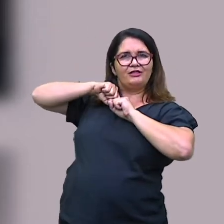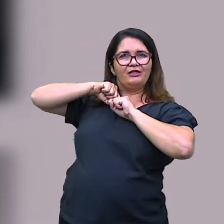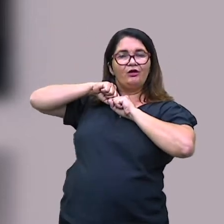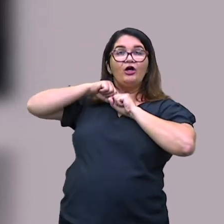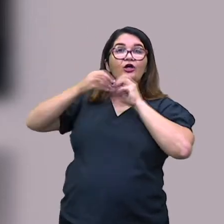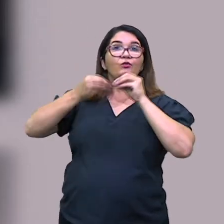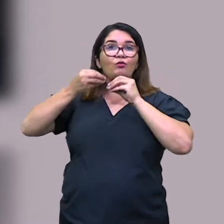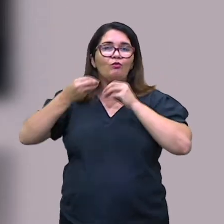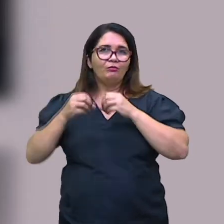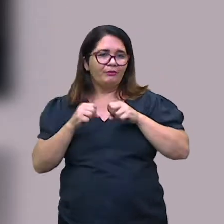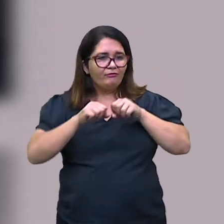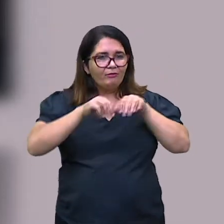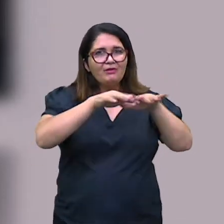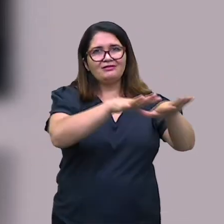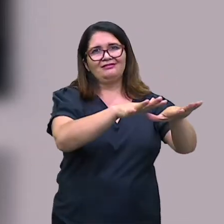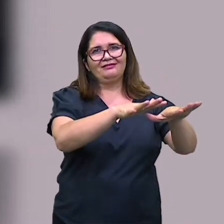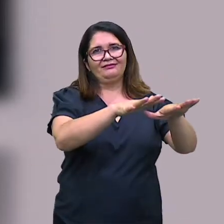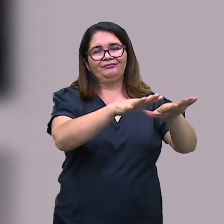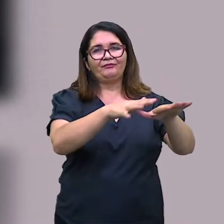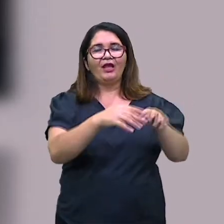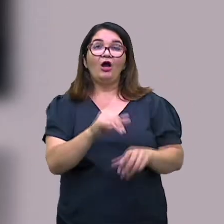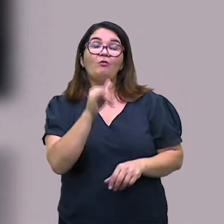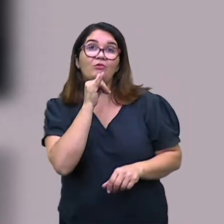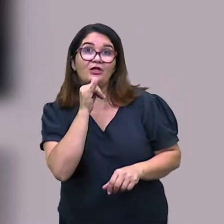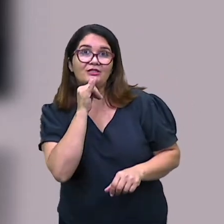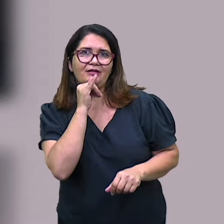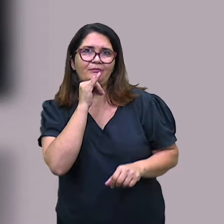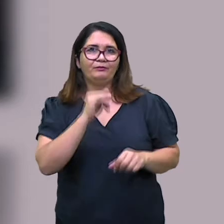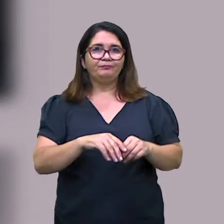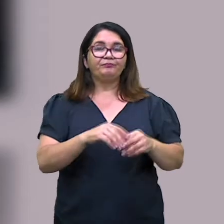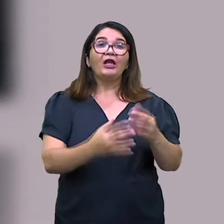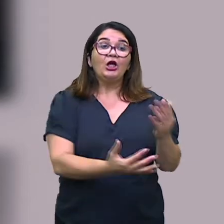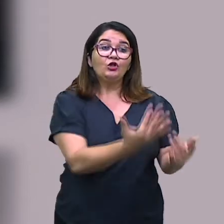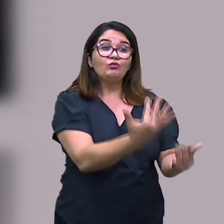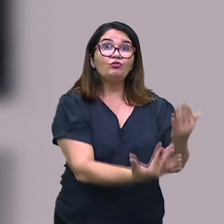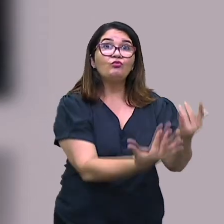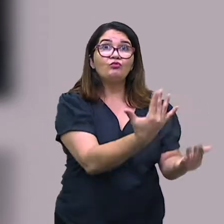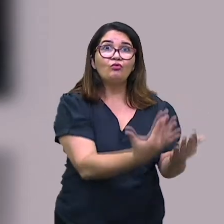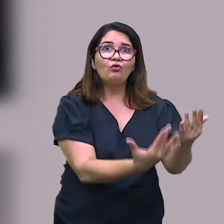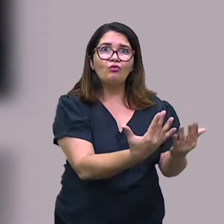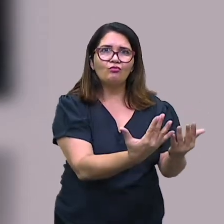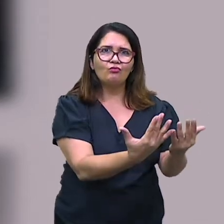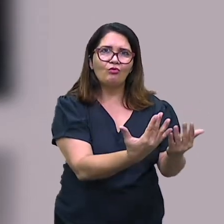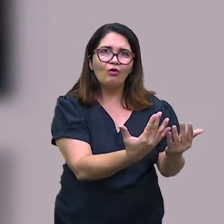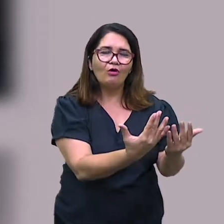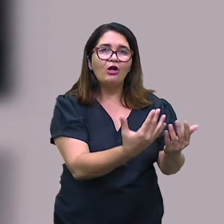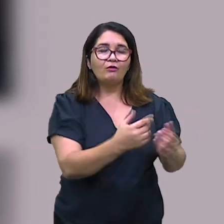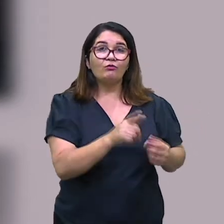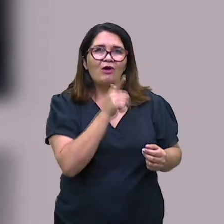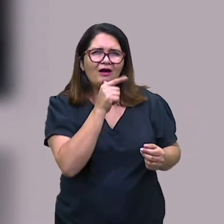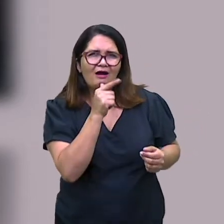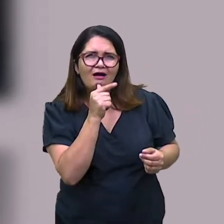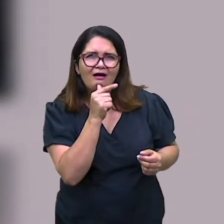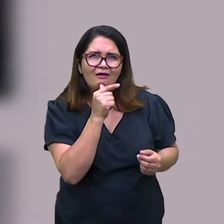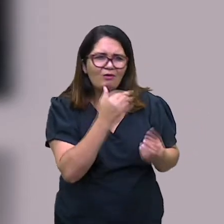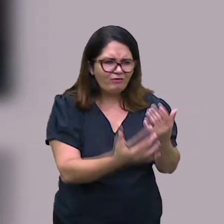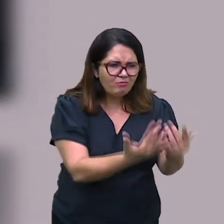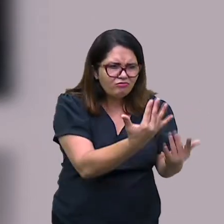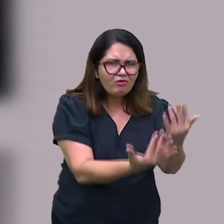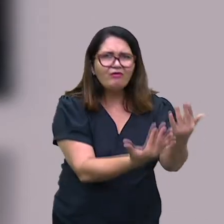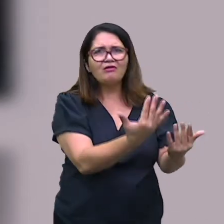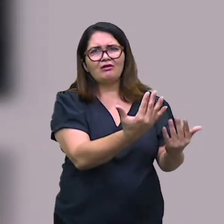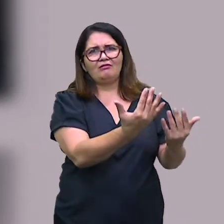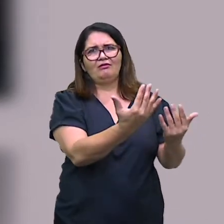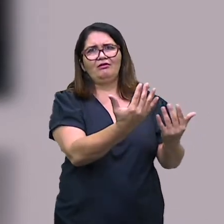me esqueço, o que acontece? O calor que vem sendo conduzido através desse objeto vai chegar nas minhas